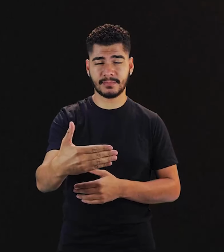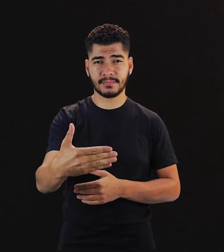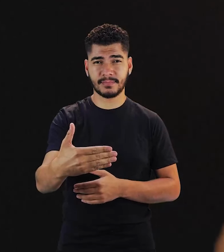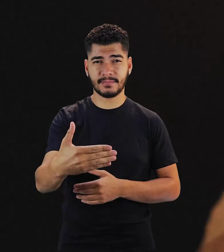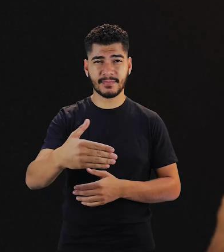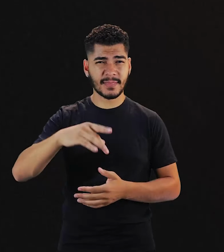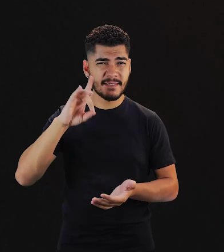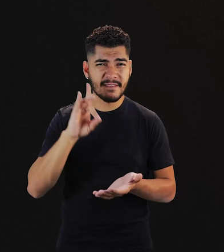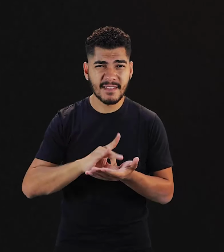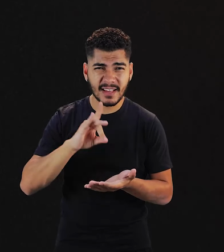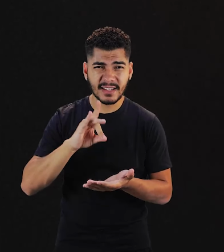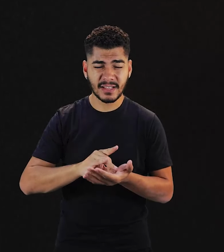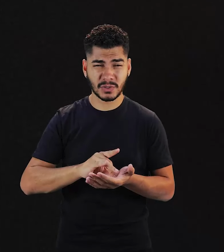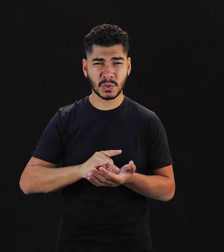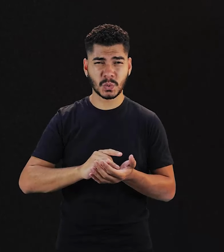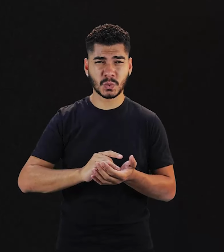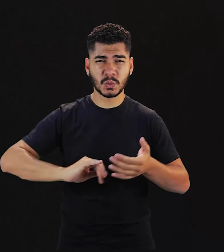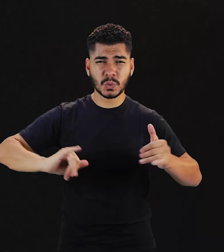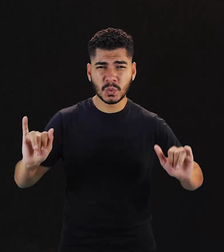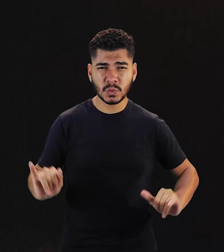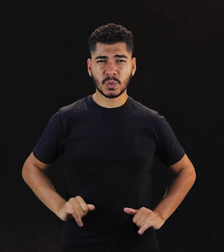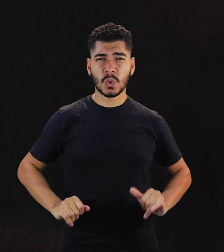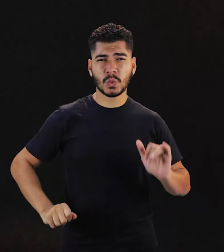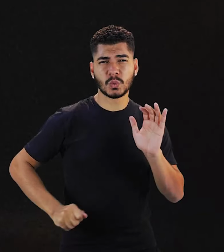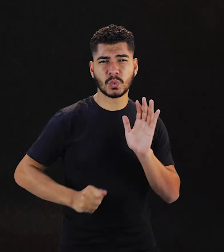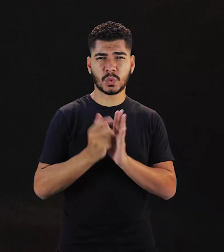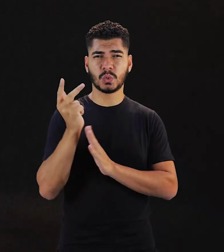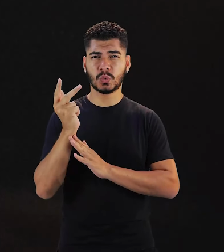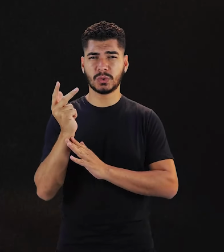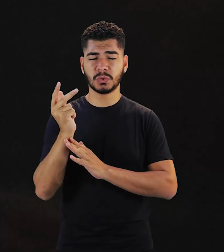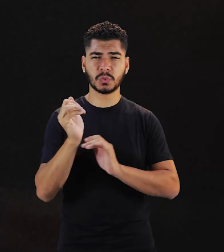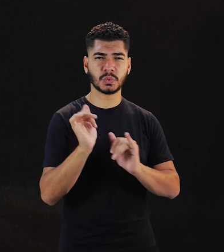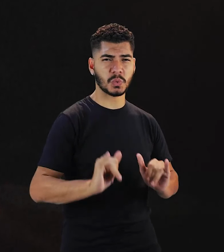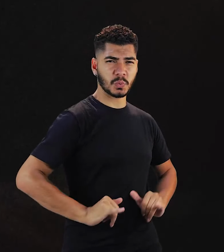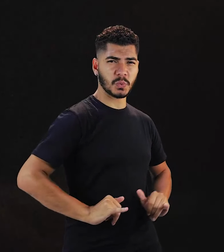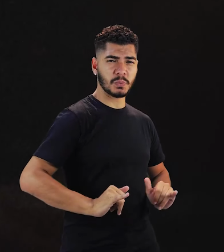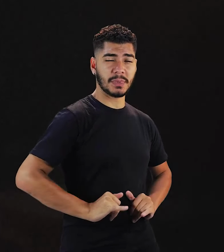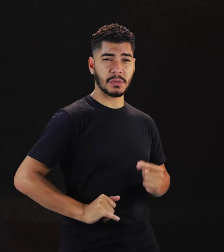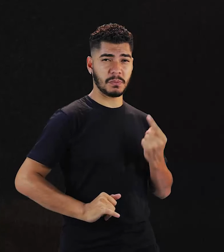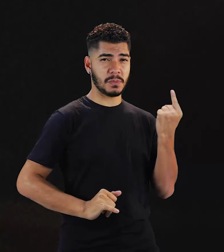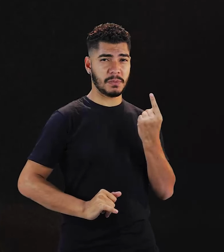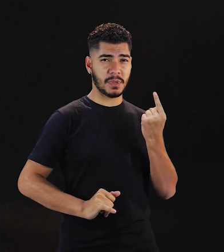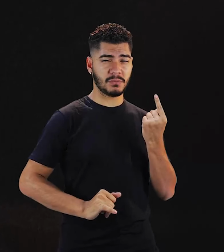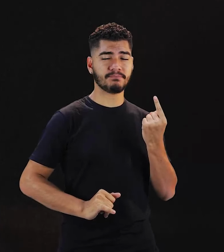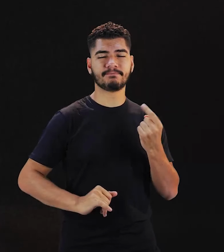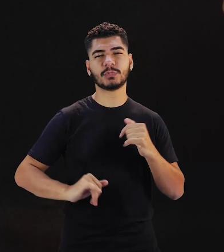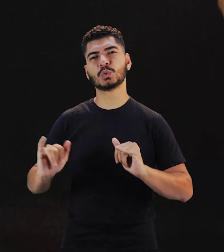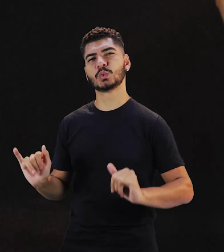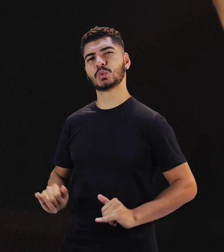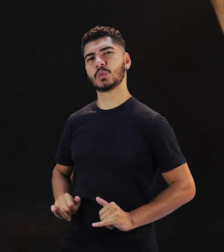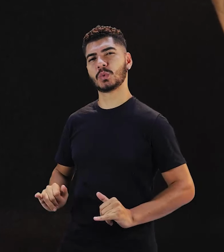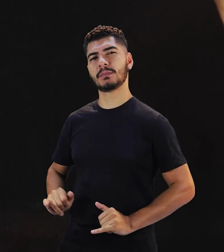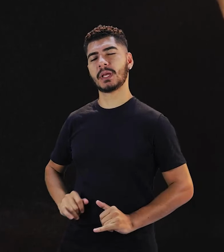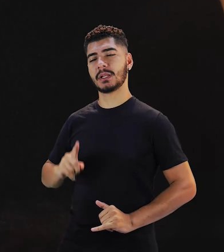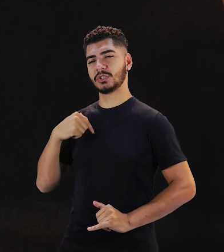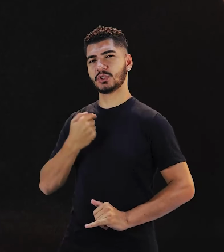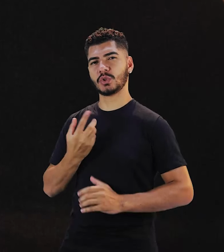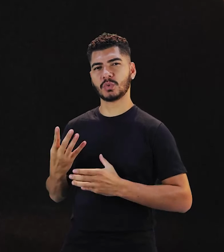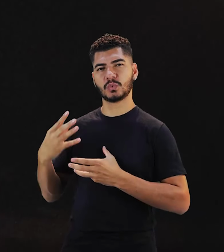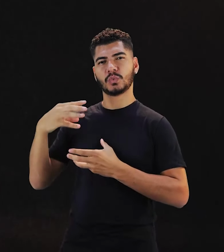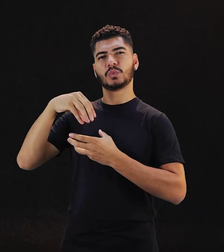Na verdade, sofríamos duas vezes. O nosso sofrimento, em primeiro lugar, e em seguida o sofrimento que atribuíamos